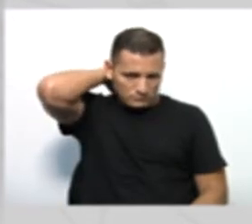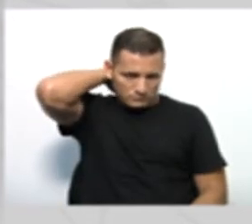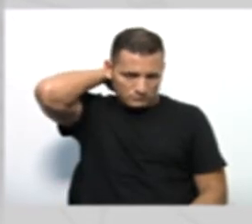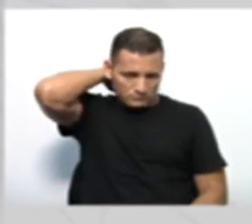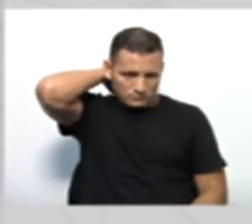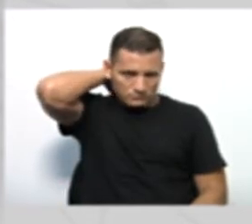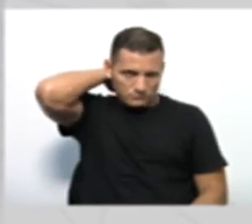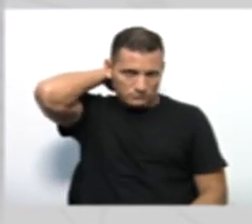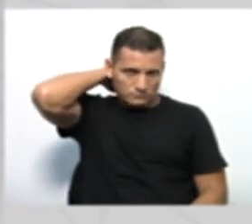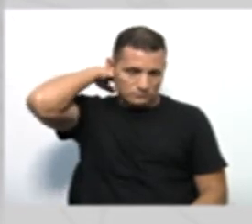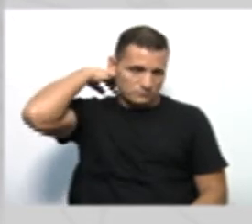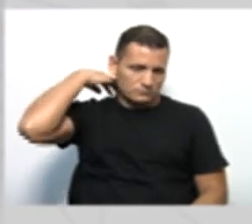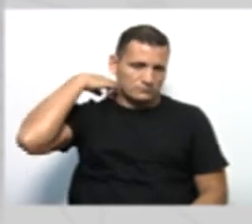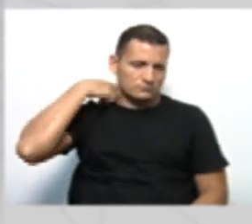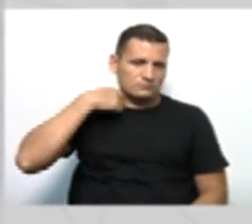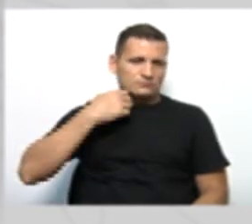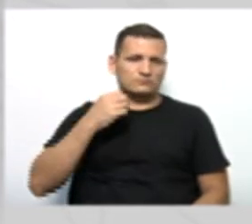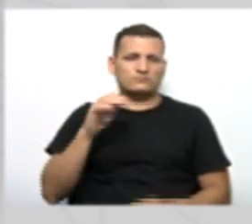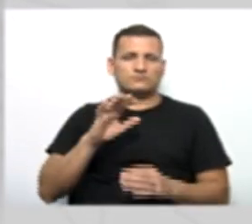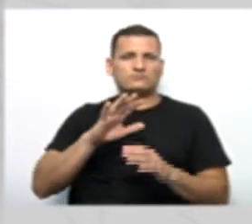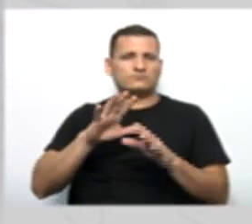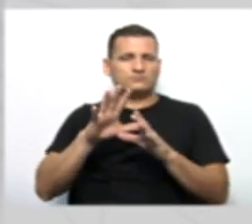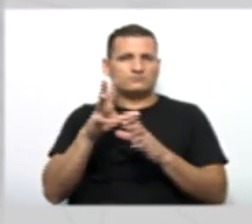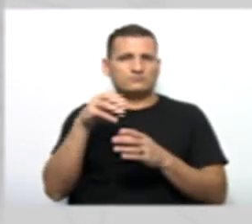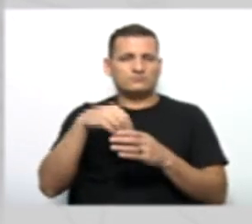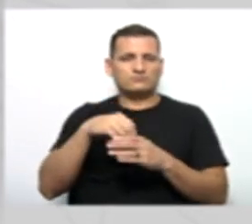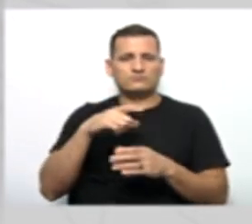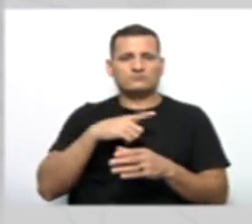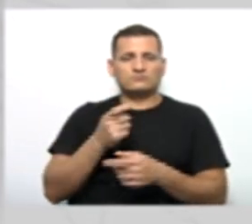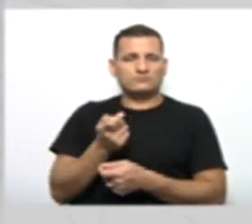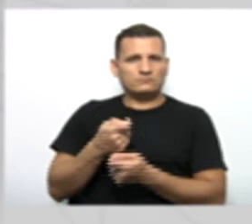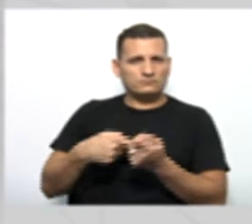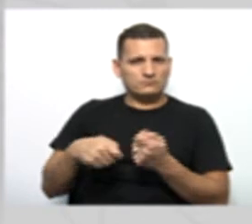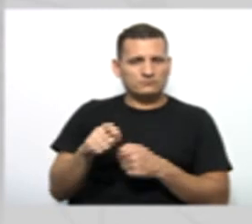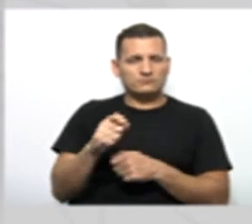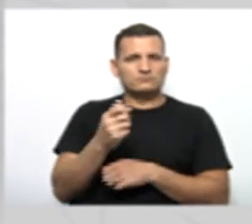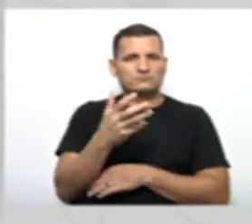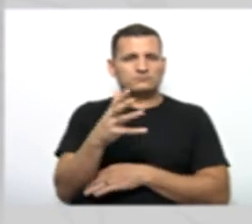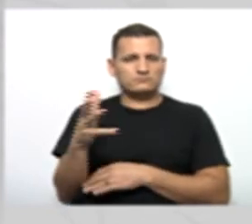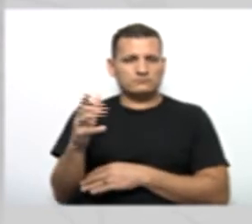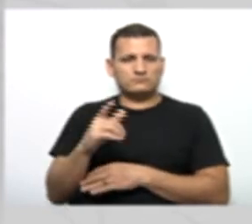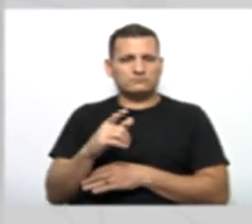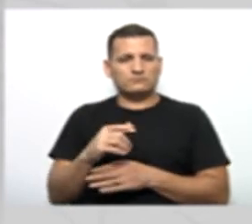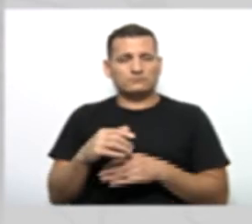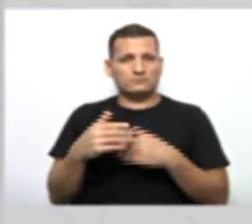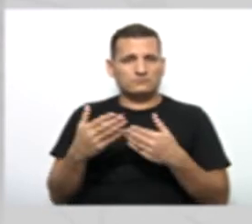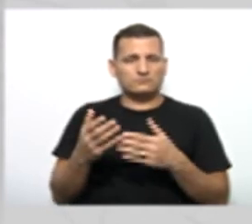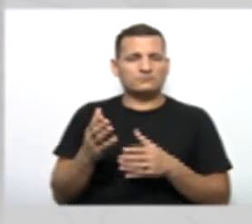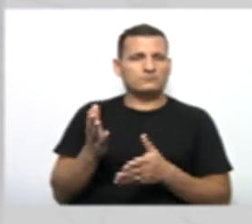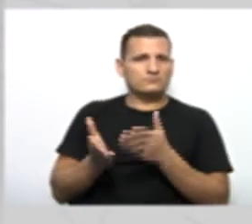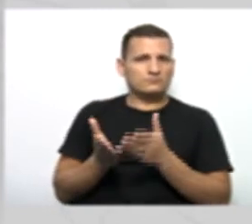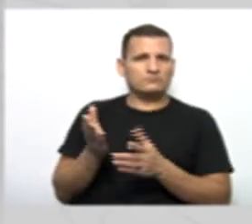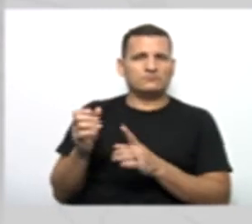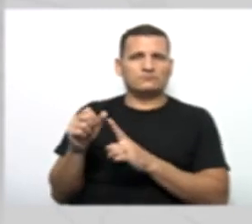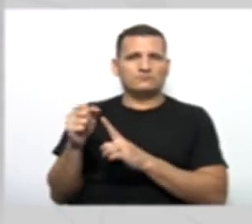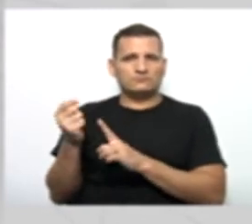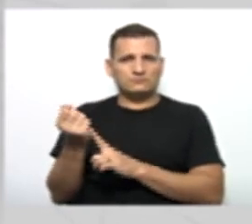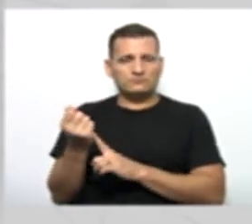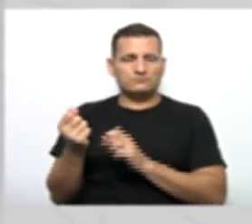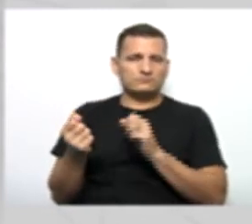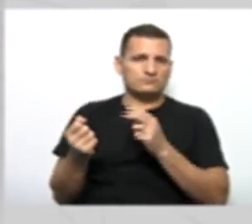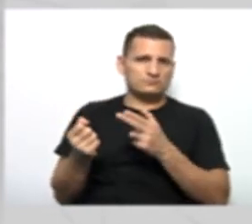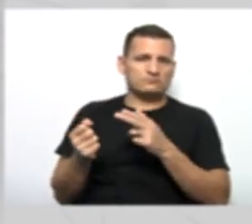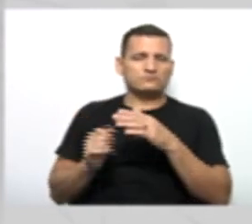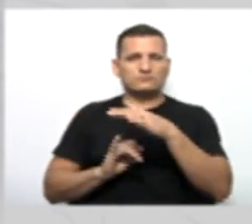E tudo isso está englobado dentro da gestão ambiental. Então, para atender às exigências da sociedade e dos órgãos de fiscalização,